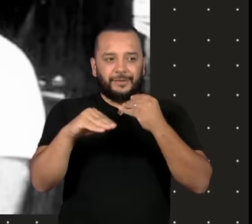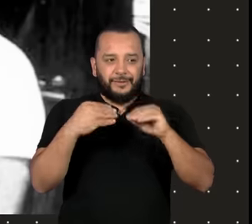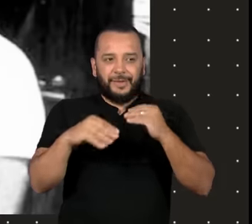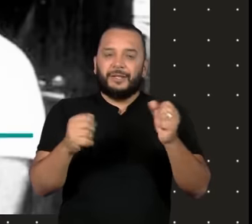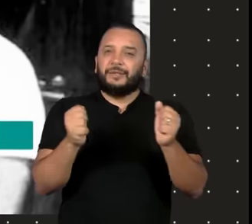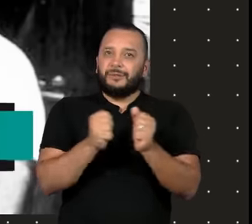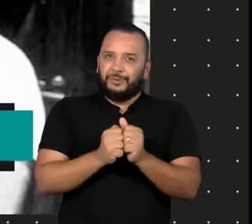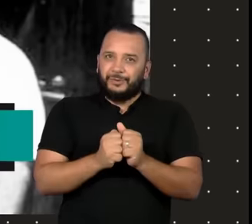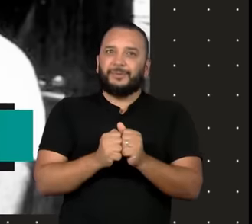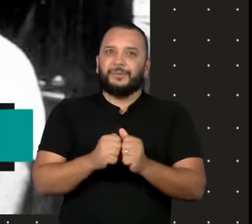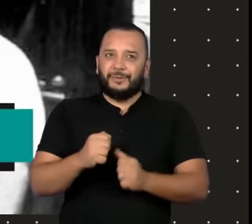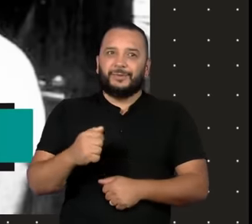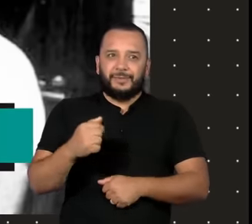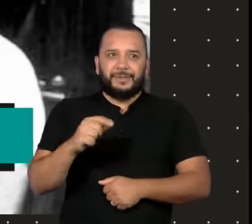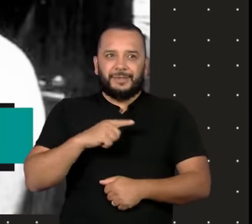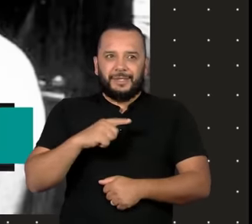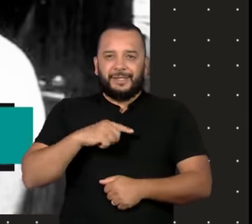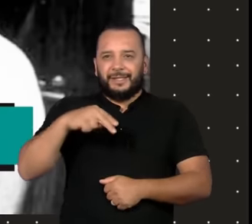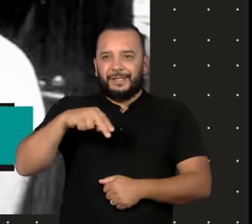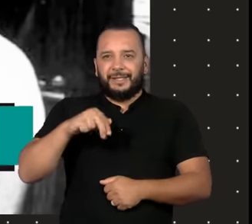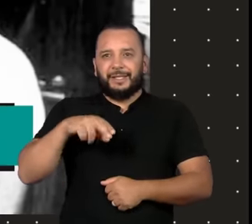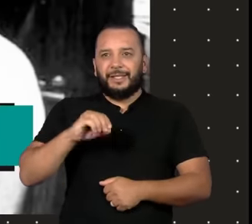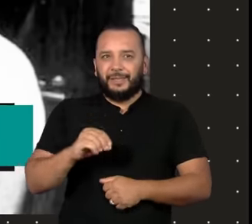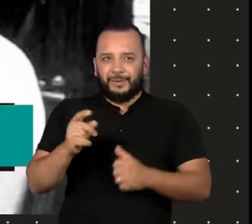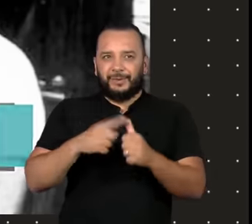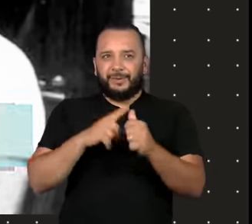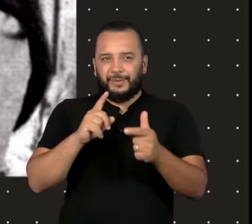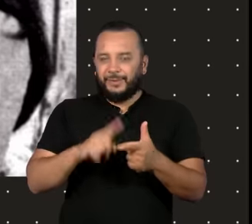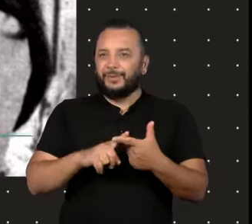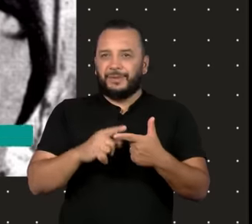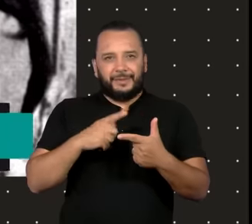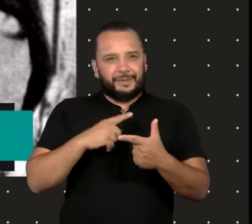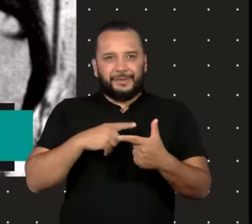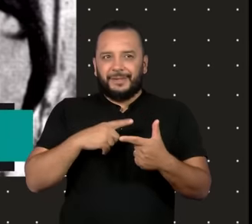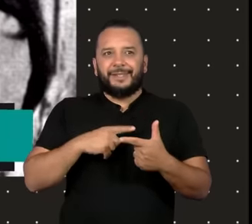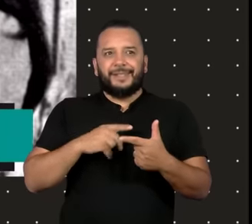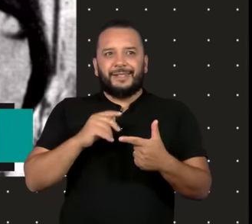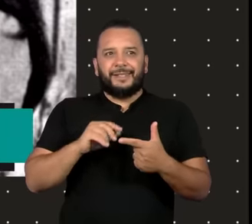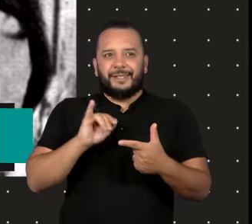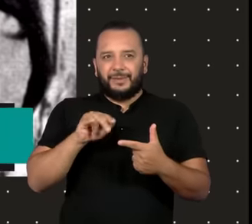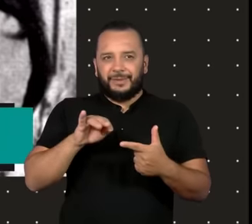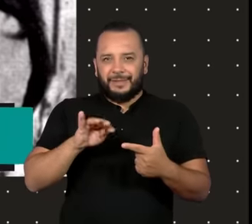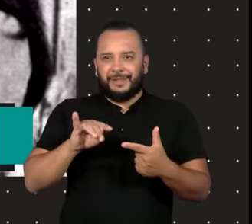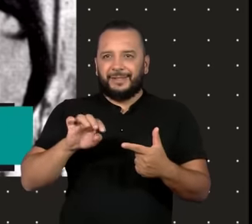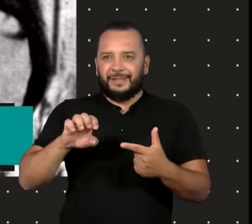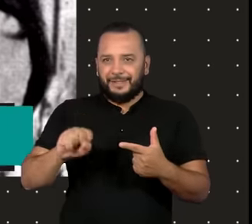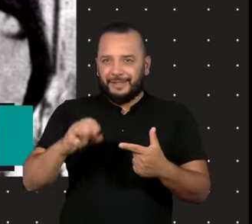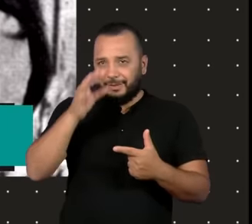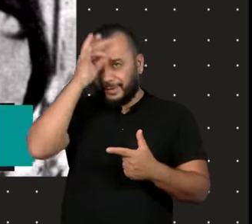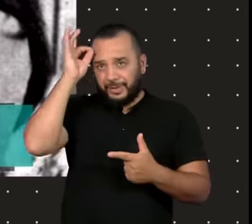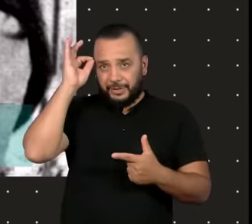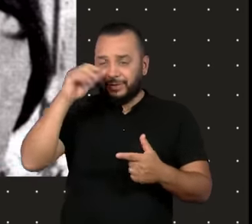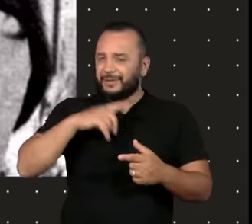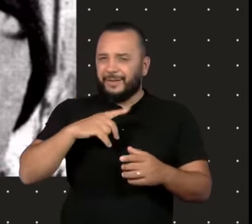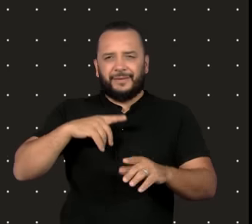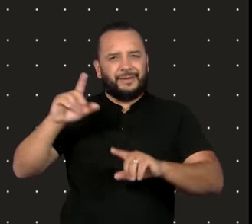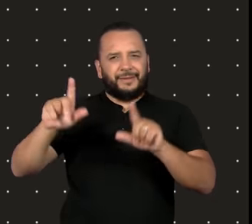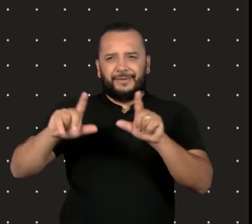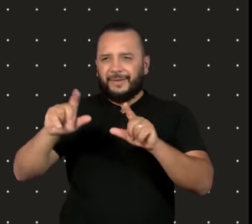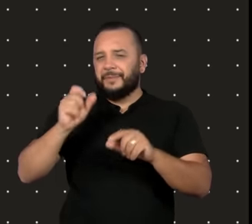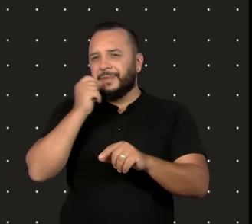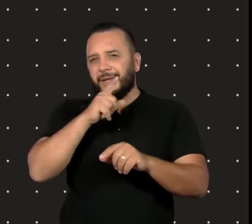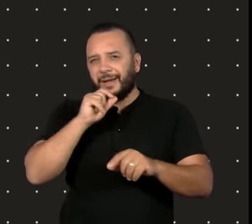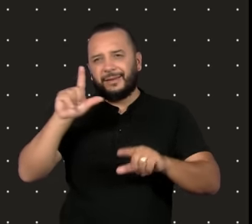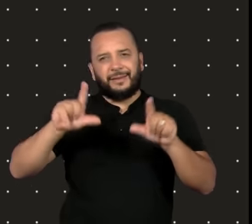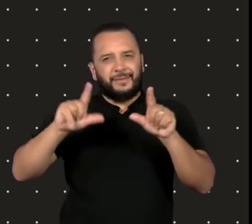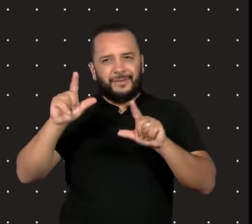que foi Nino e Italianinho, Os Inocentes, se não me engano, foram os inúmeros TVs de comédia, TV de vanguarda, Grande Teatro